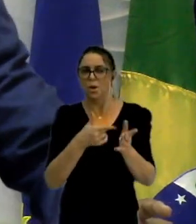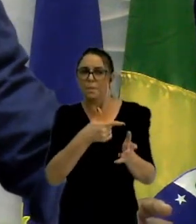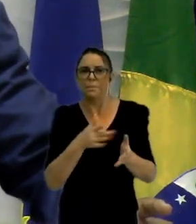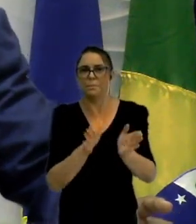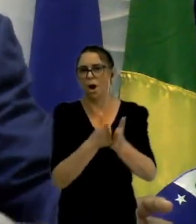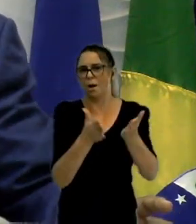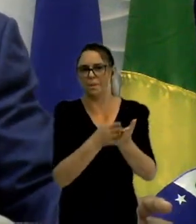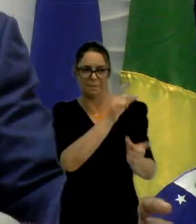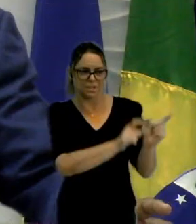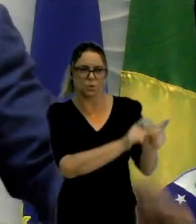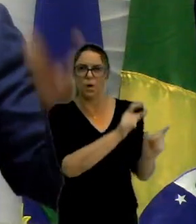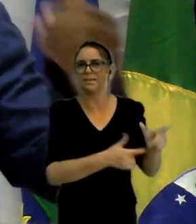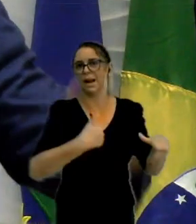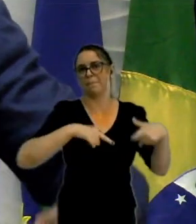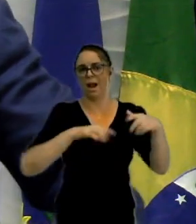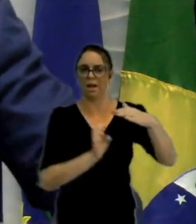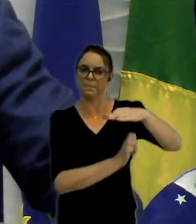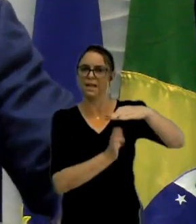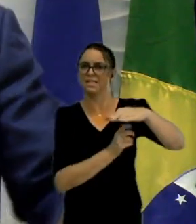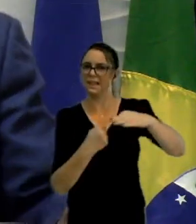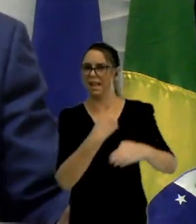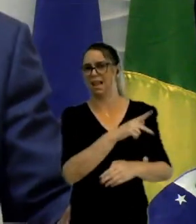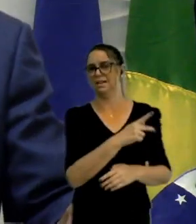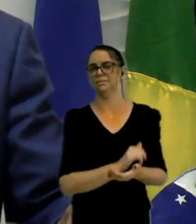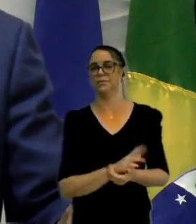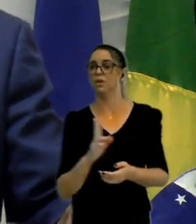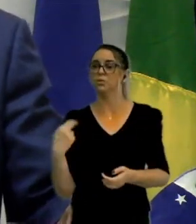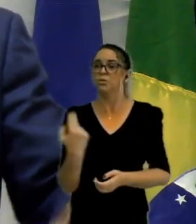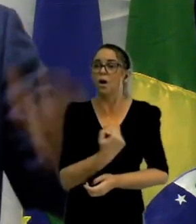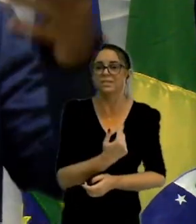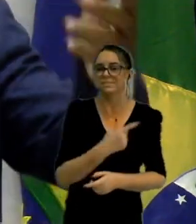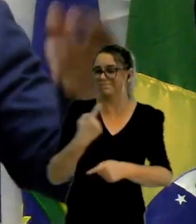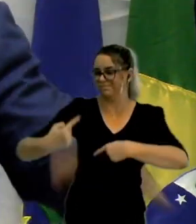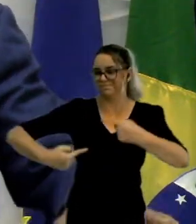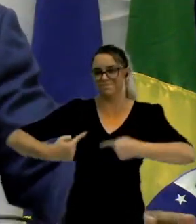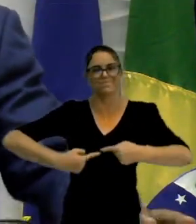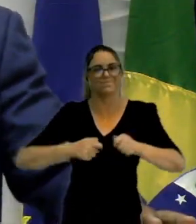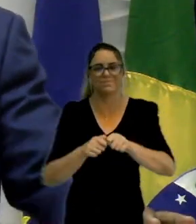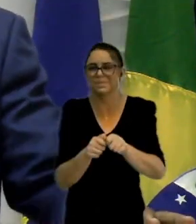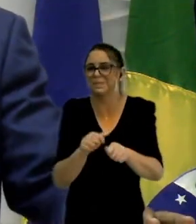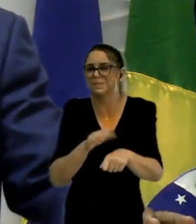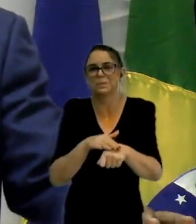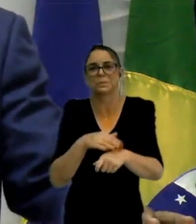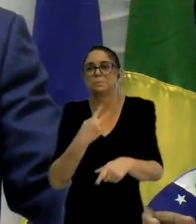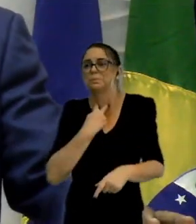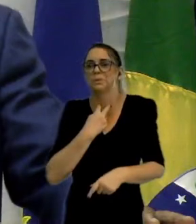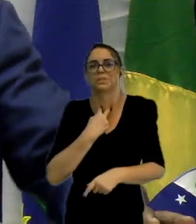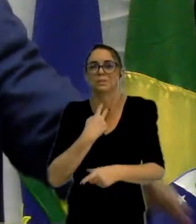Juntou uma fortuna e hoje nós não podemos mais fazer política, porque o dinheiro dele é demais.